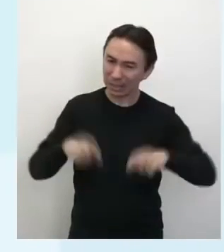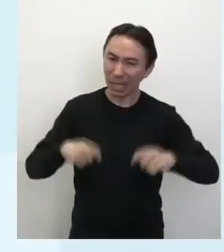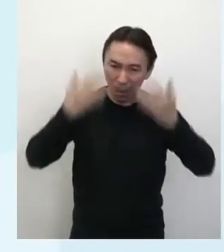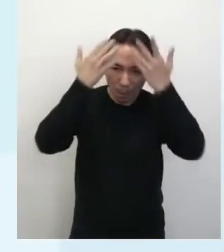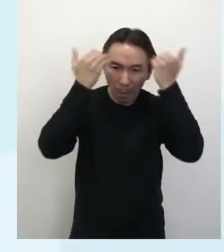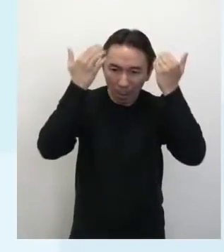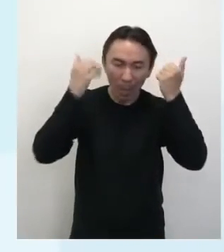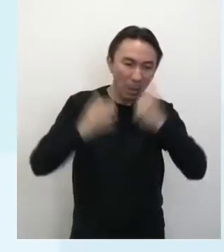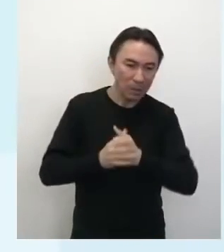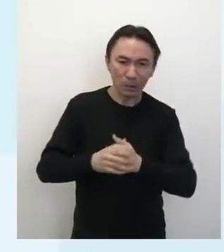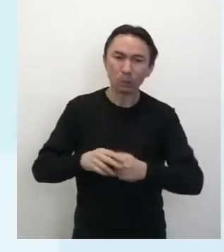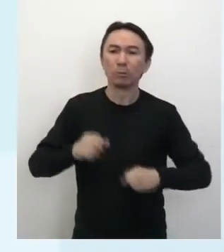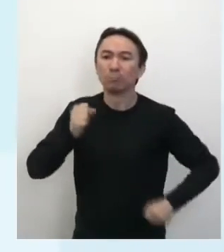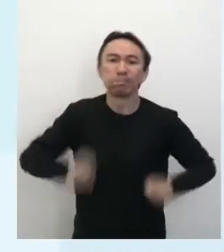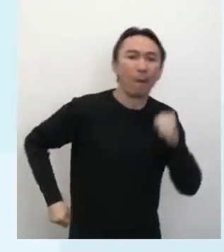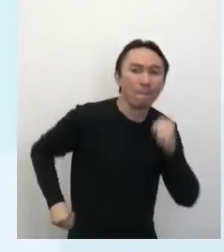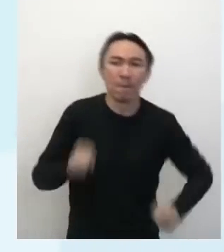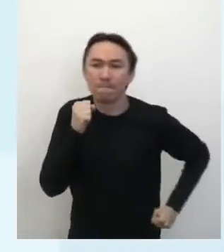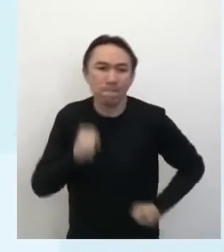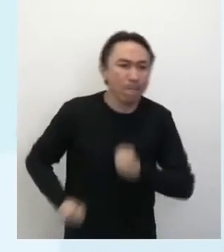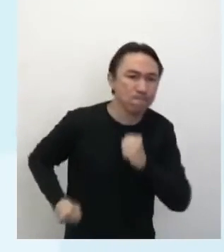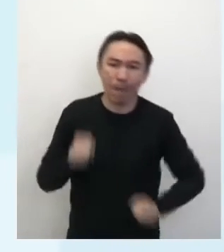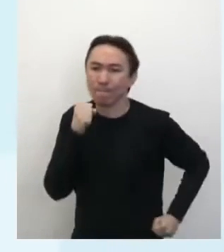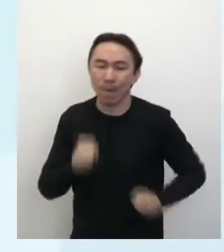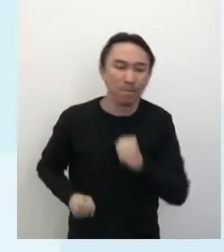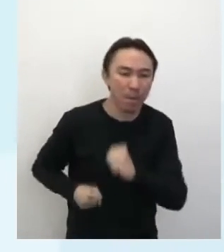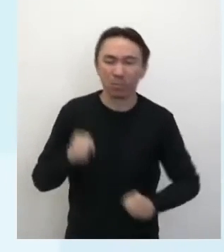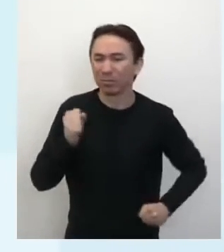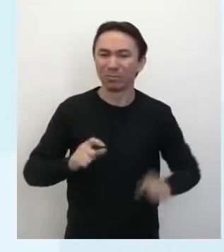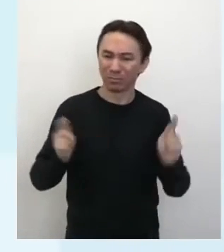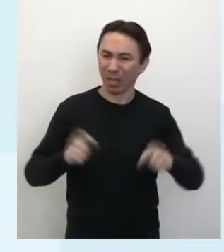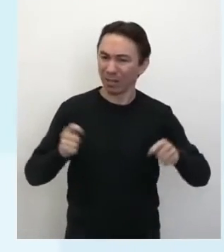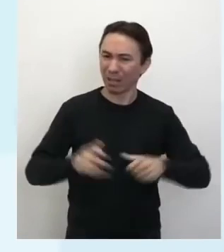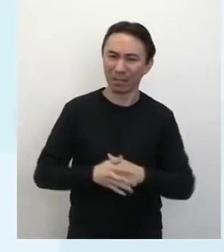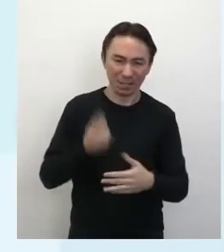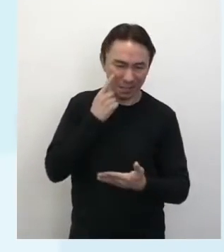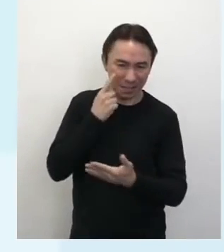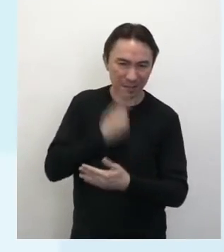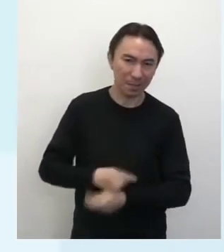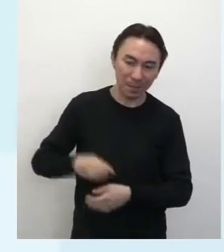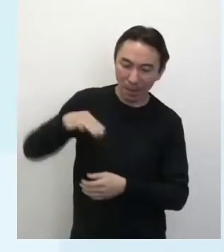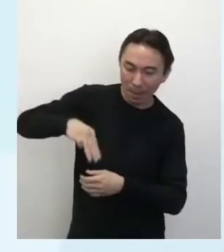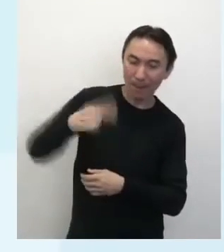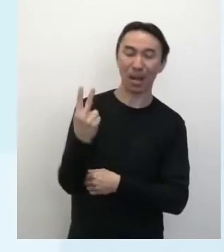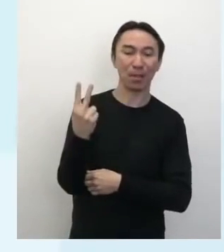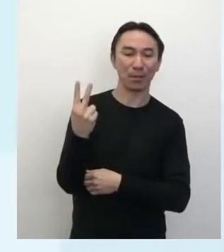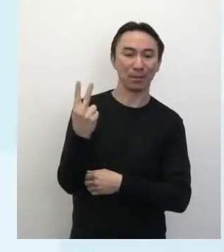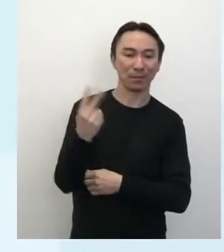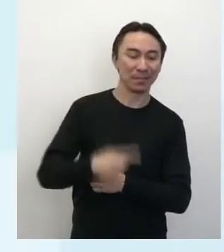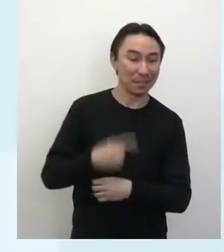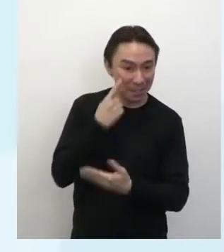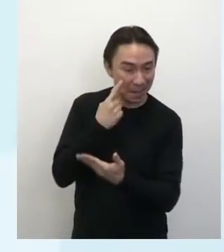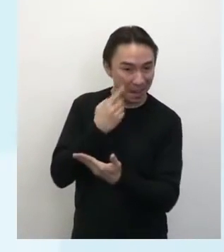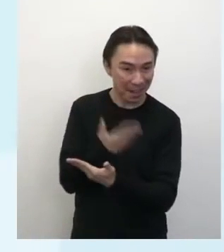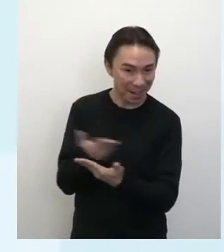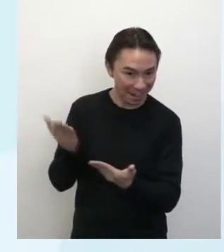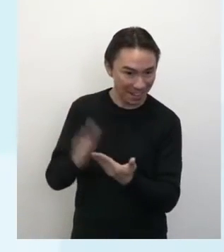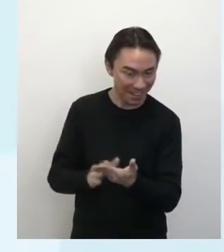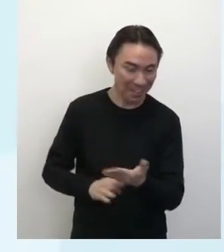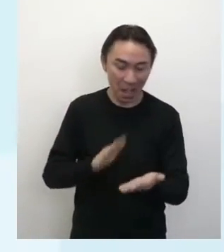isso aí em metros, né? Não tem quilômetros aí. Beleza? Muito bem. Olha só, até o intérprete estava correndo